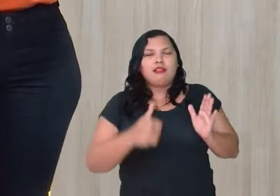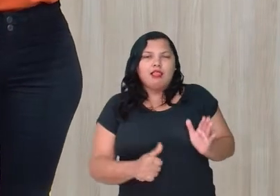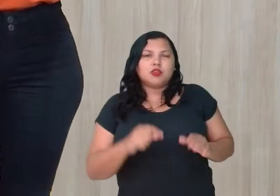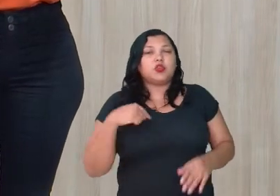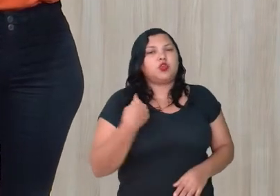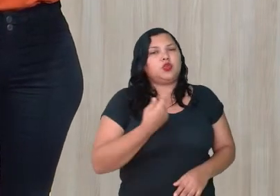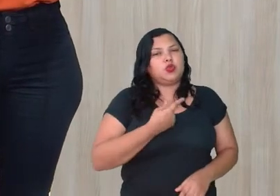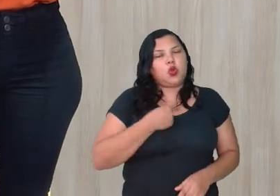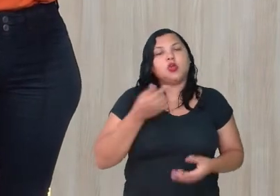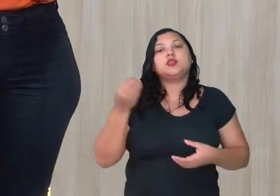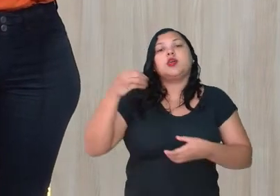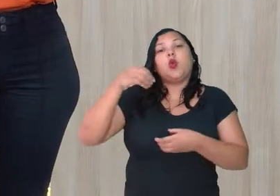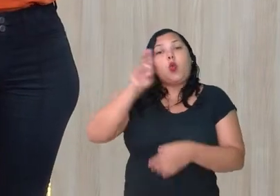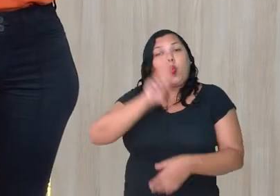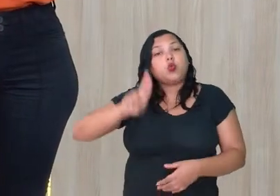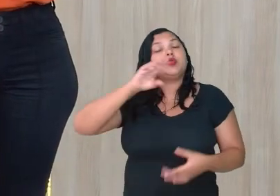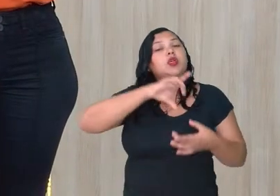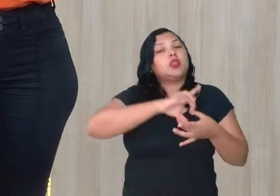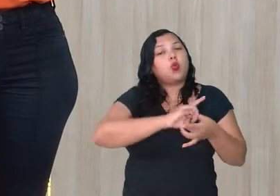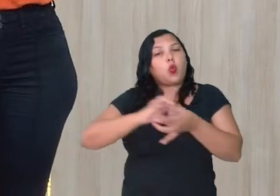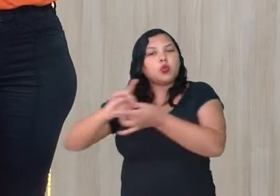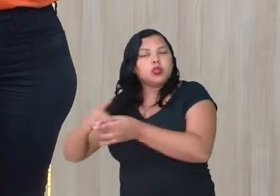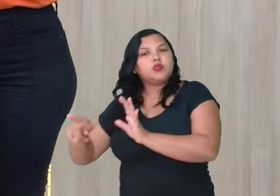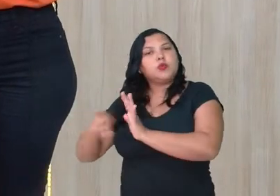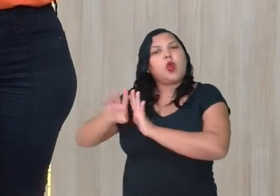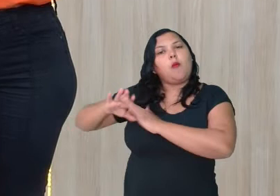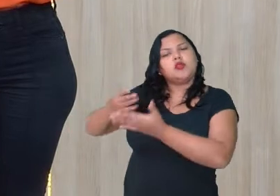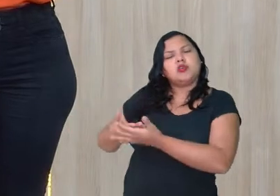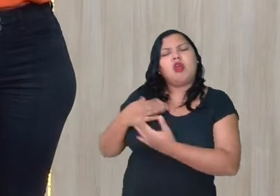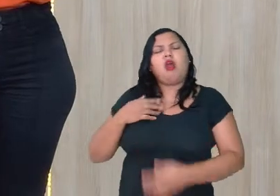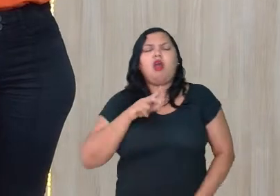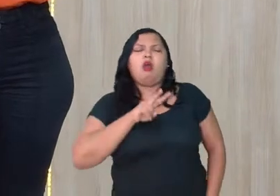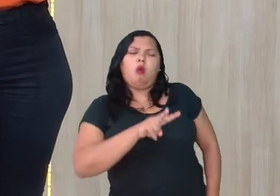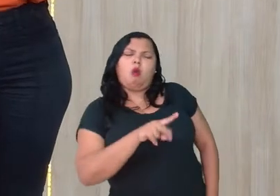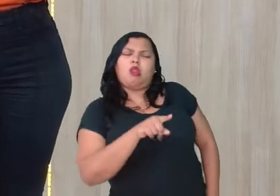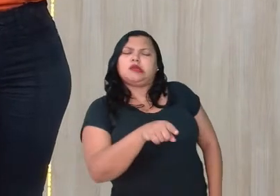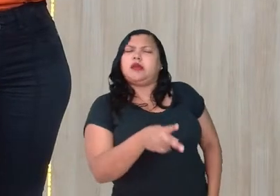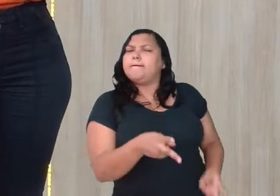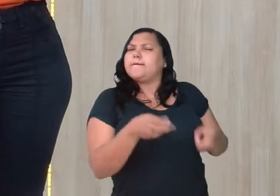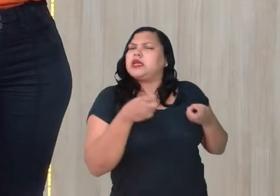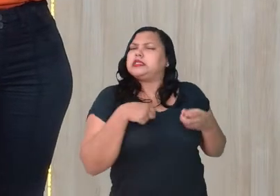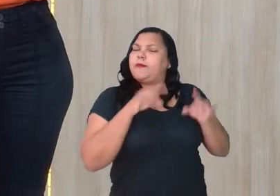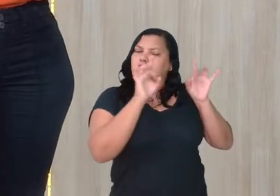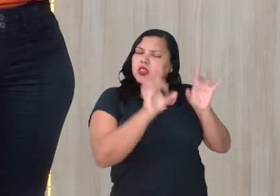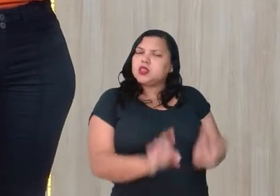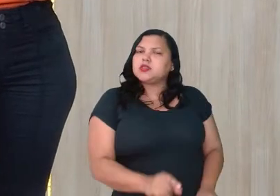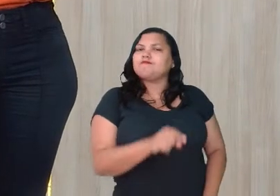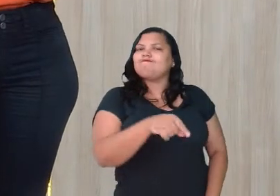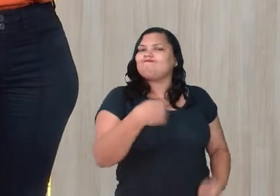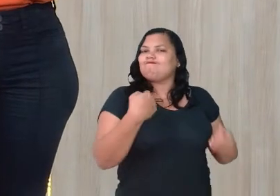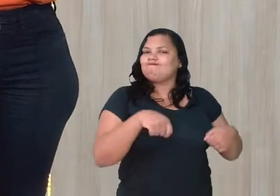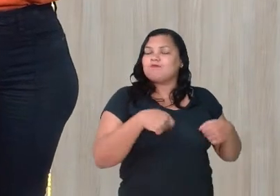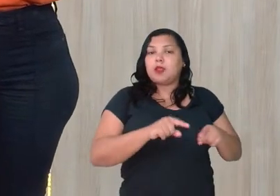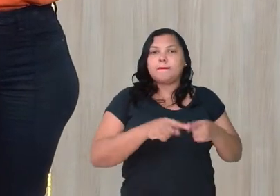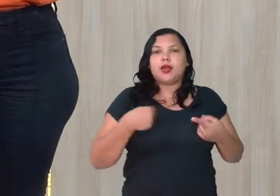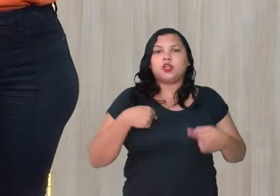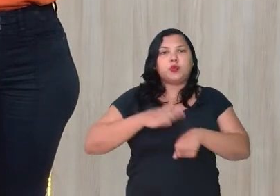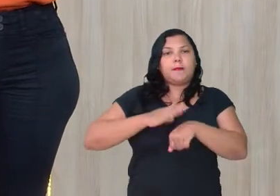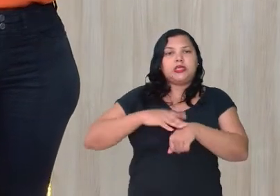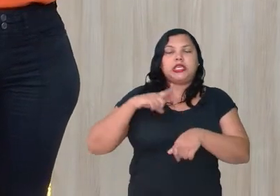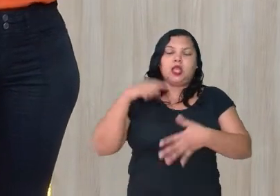levanta muito no contexto escolar, porque a gente tem muito aquela coisa de olhar e perceber que há uma demanda específica, mas aí quando a gente tem